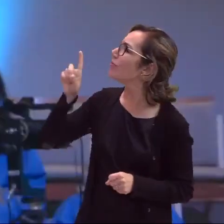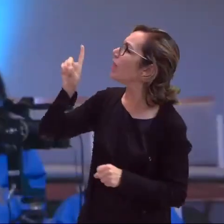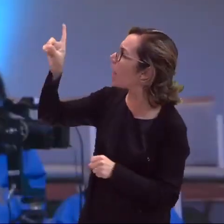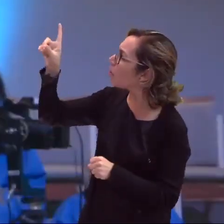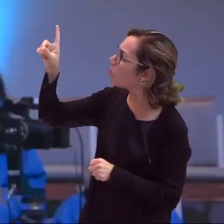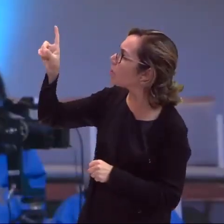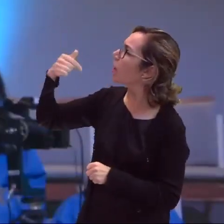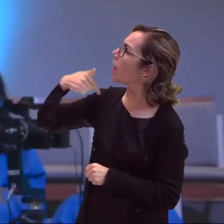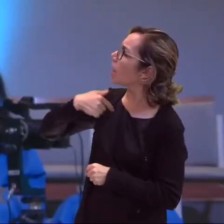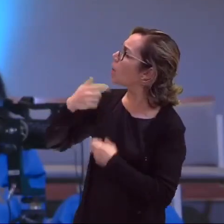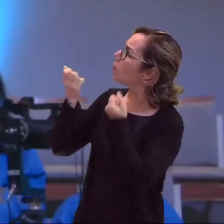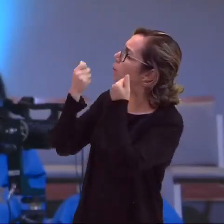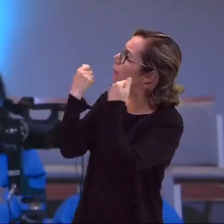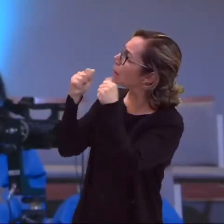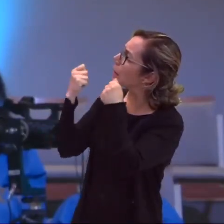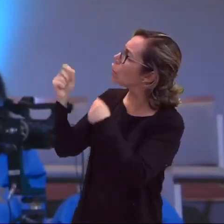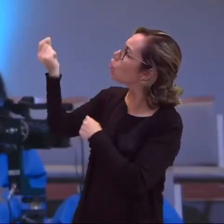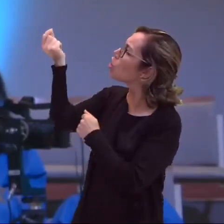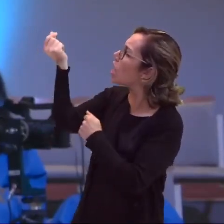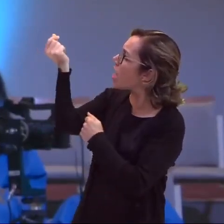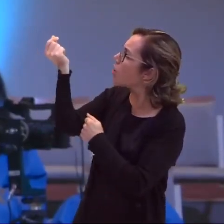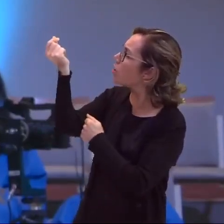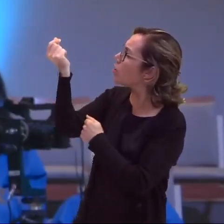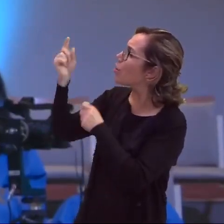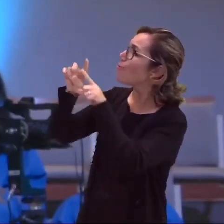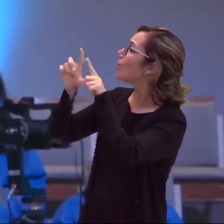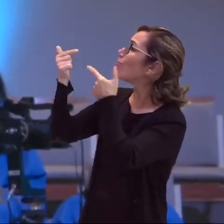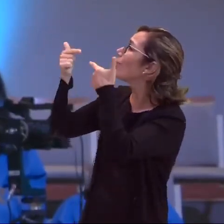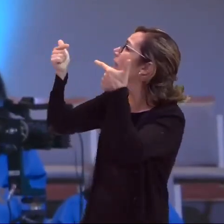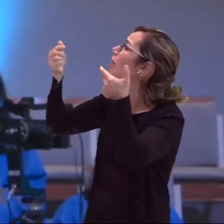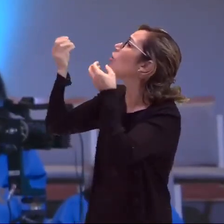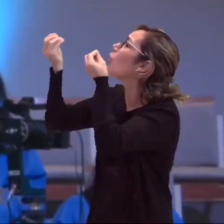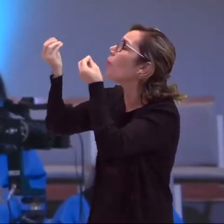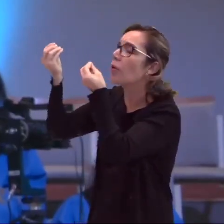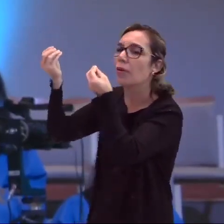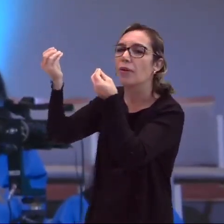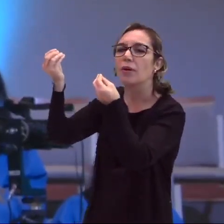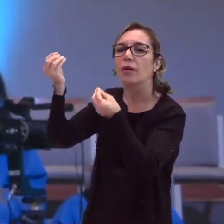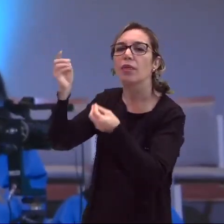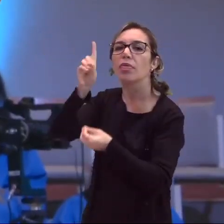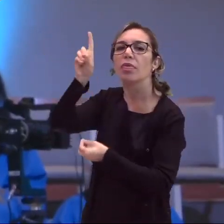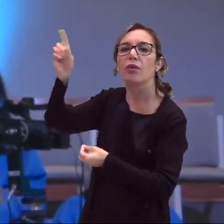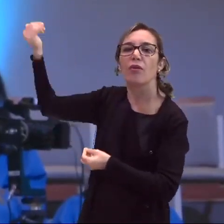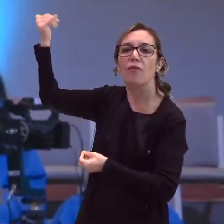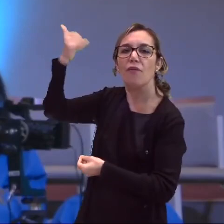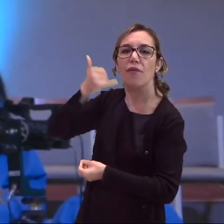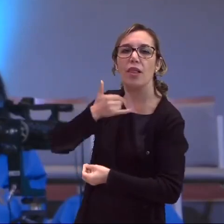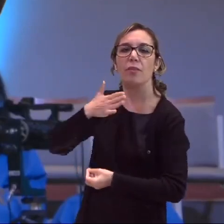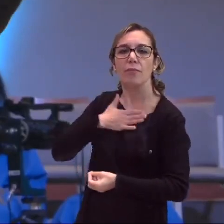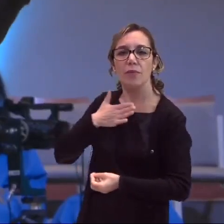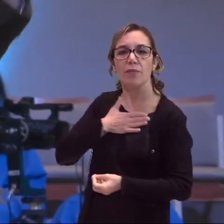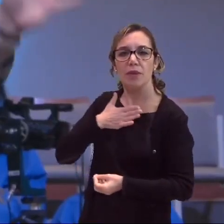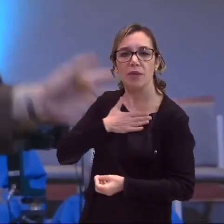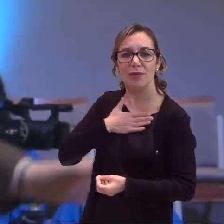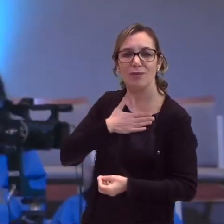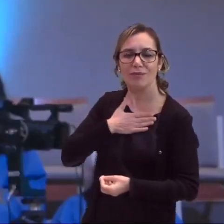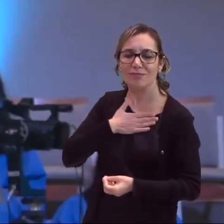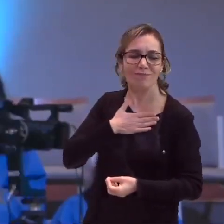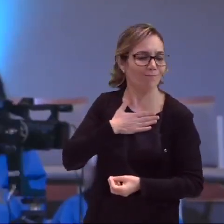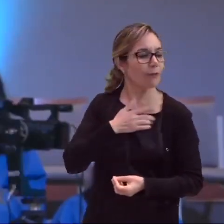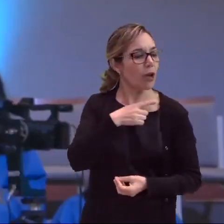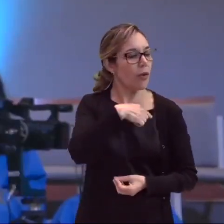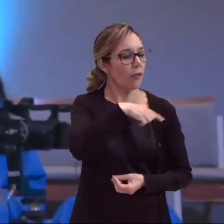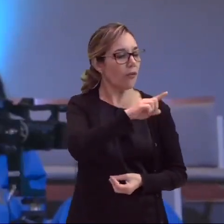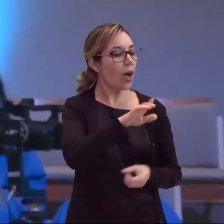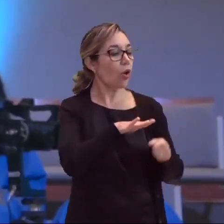e aí em oração Senhor falou para procurar um empréstimo e naquela época era uma loucura eu levei tanta bronca de tanta gente